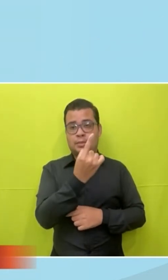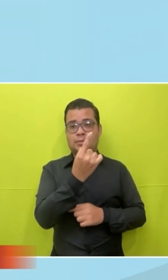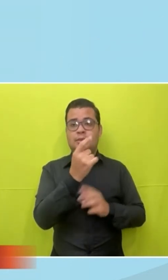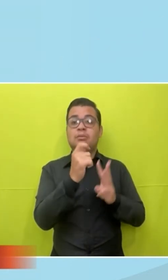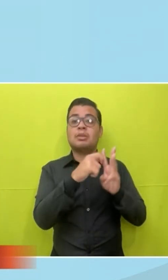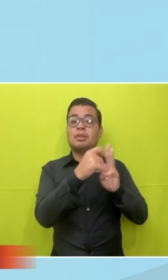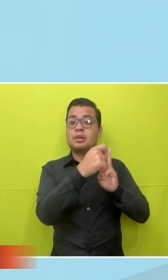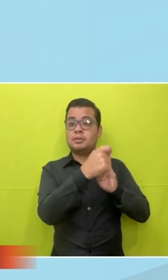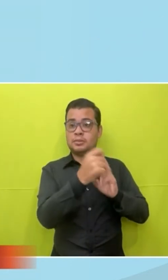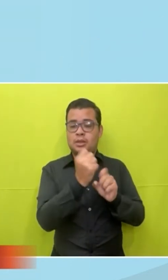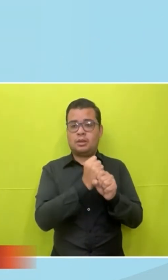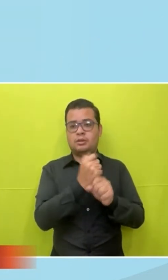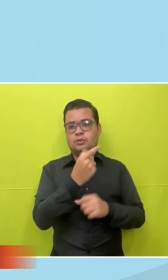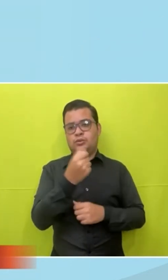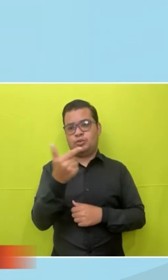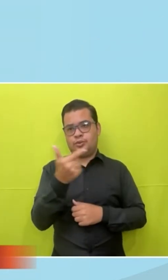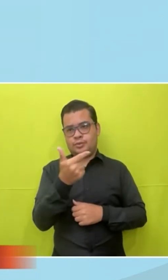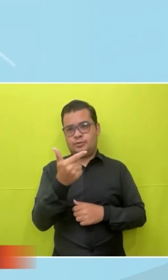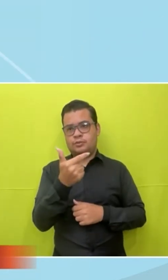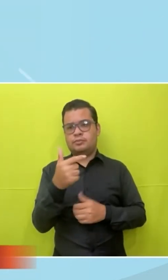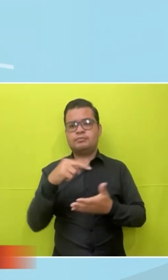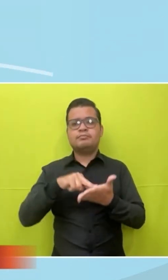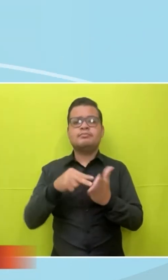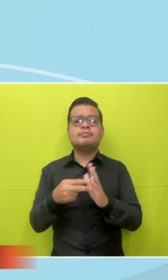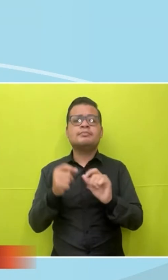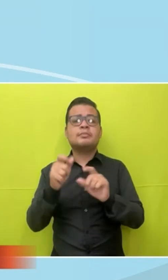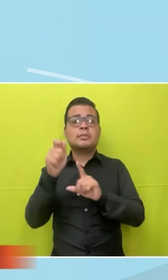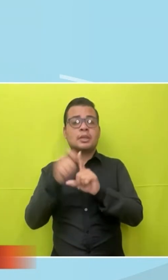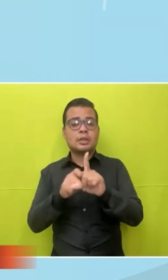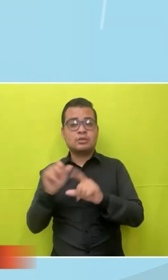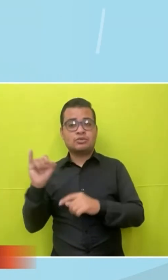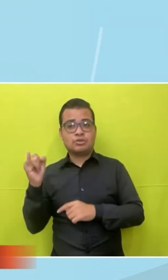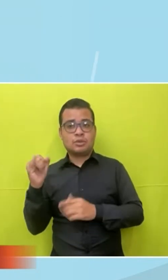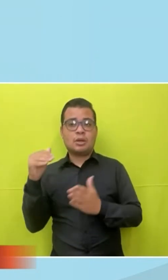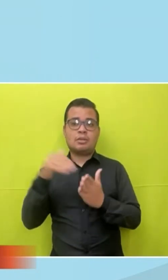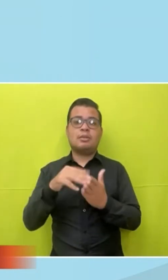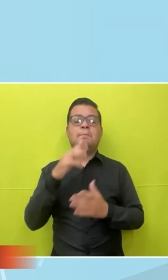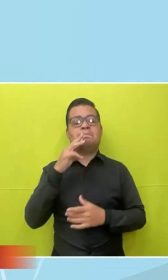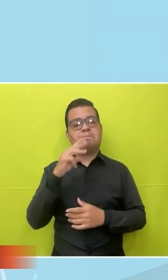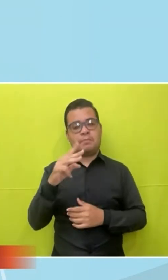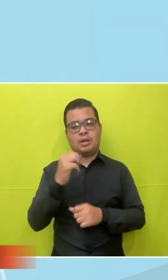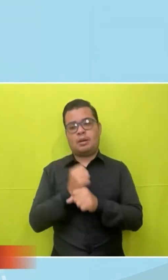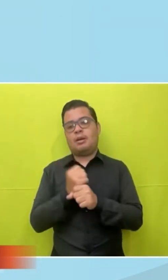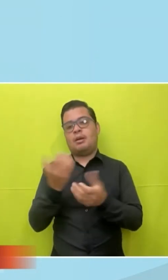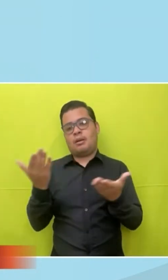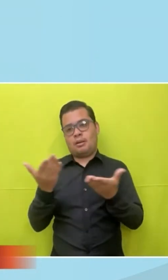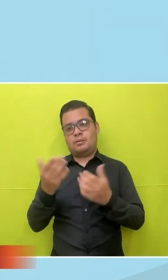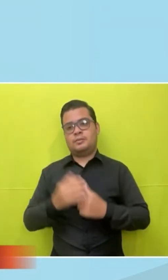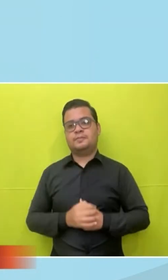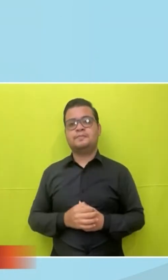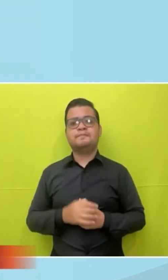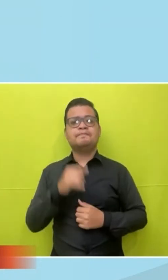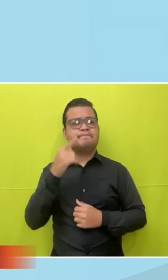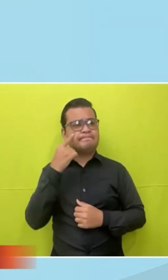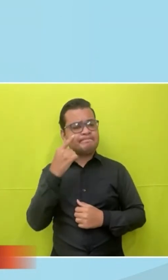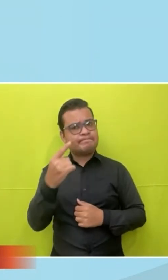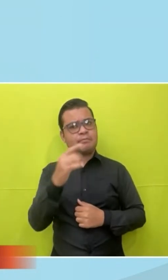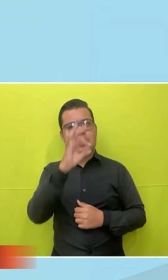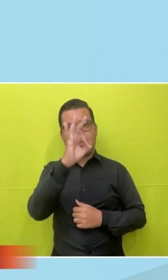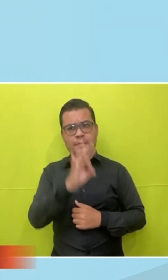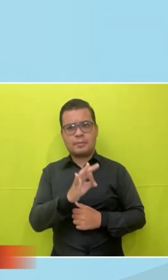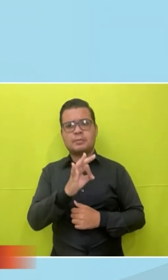de 2022, ou seja, de janeiro a março desse ano. Esse percentual está bem distante